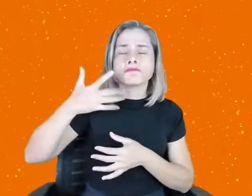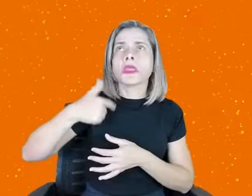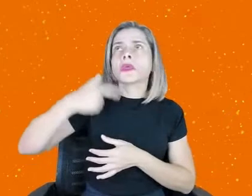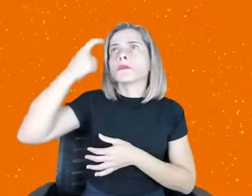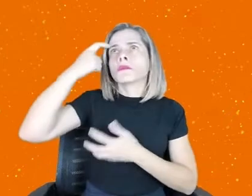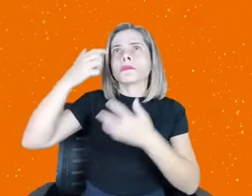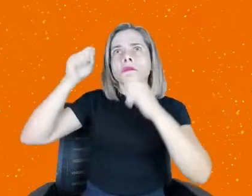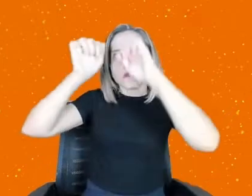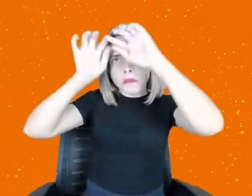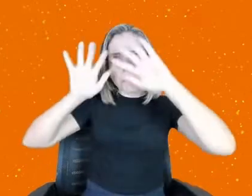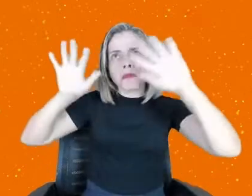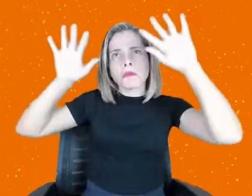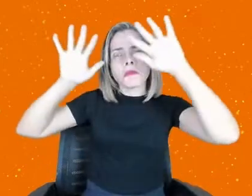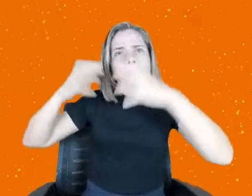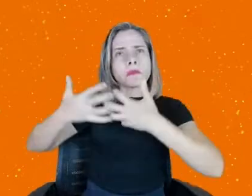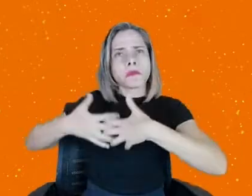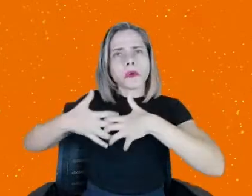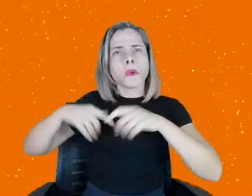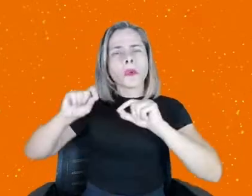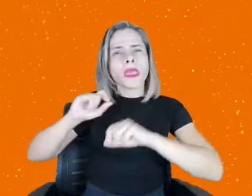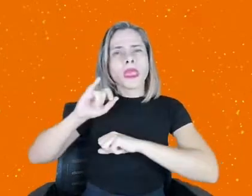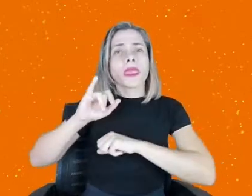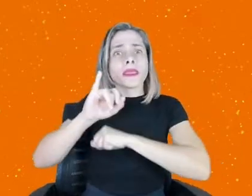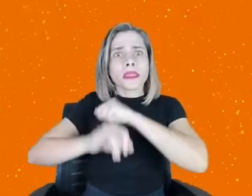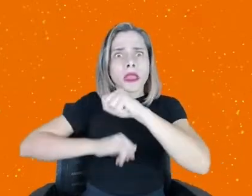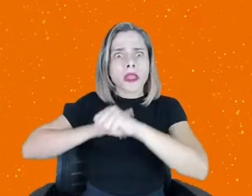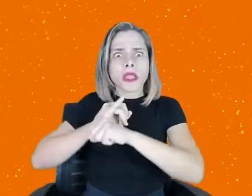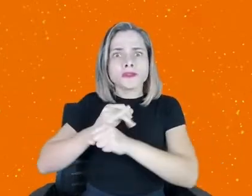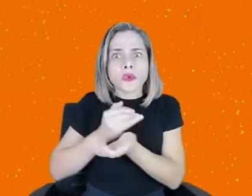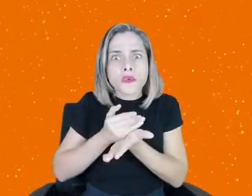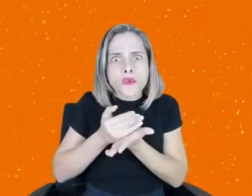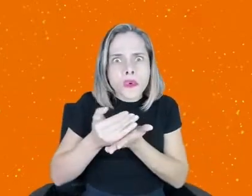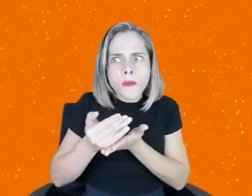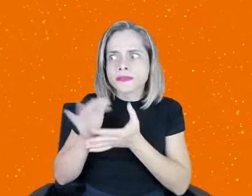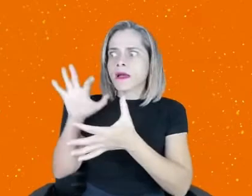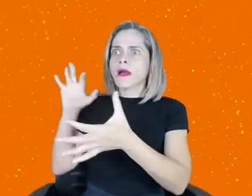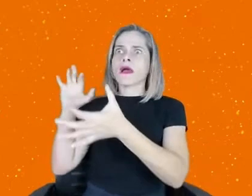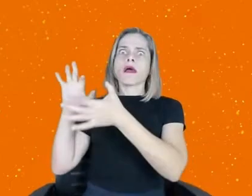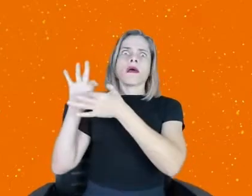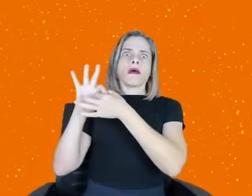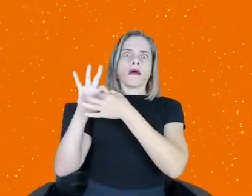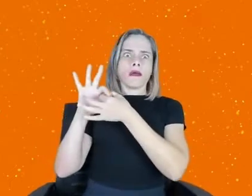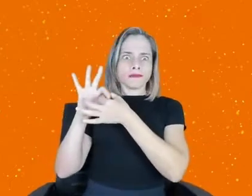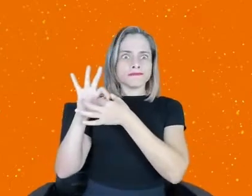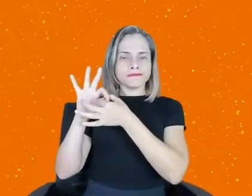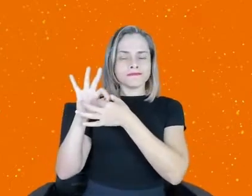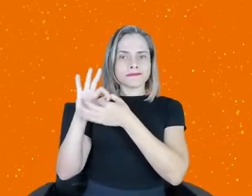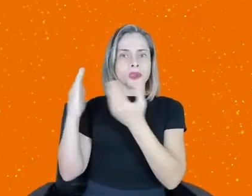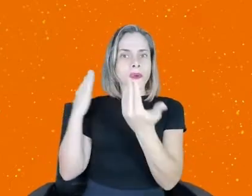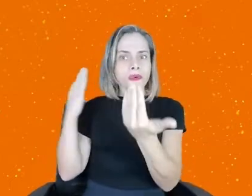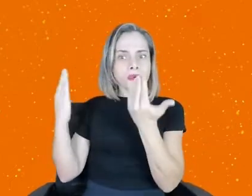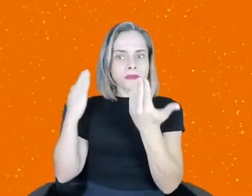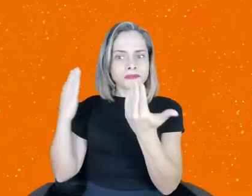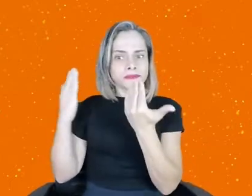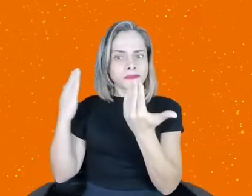conexão com o início da internet né se a gente comparar o início da internet com uma analogia a gente está falando